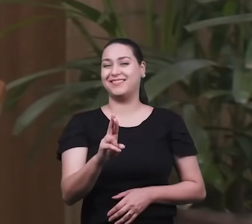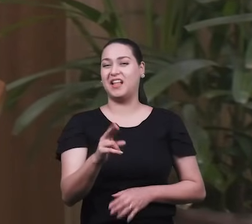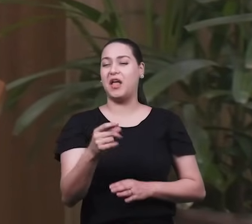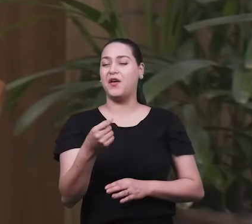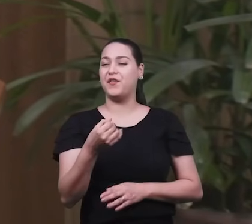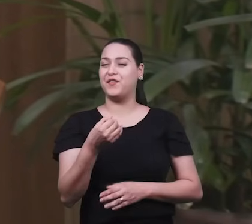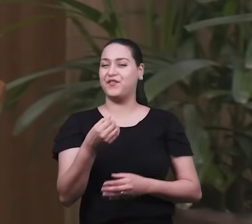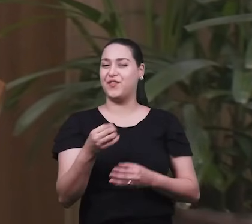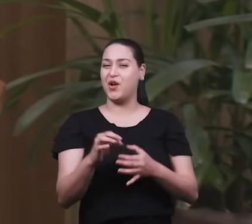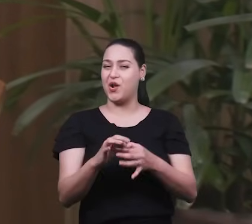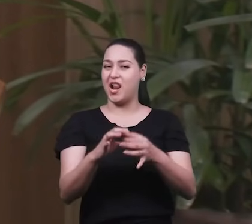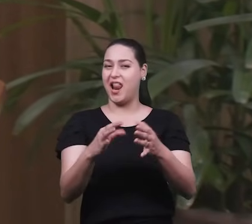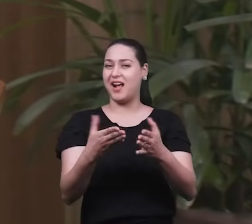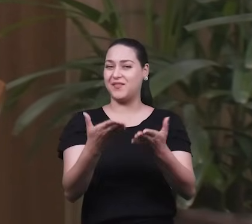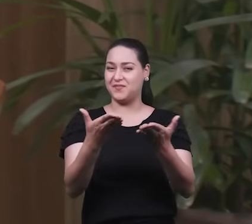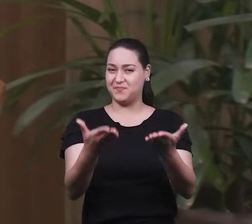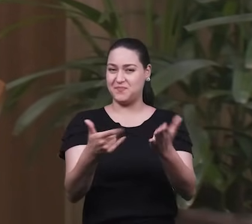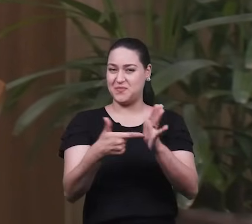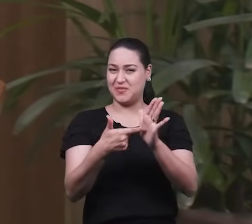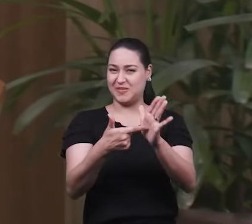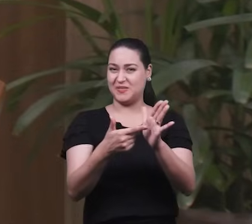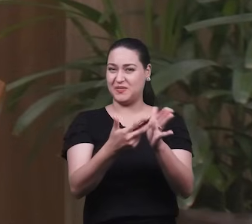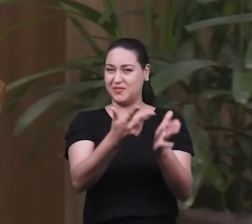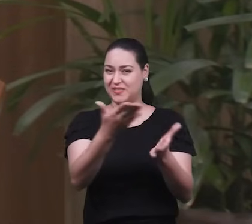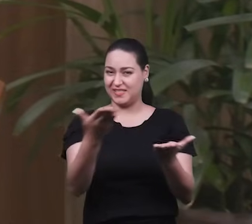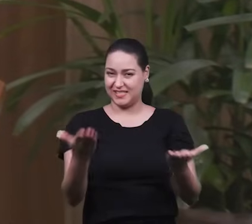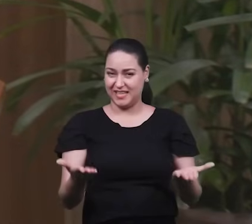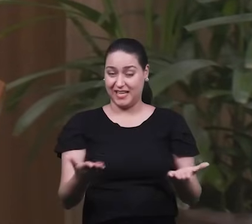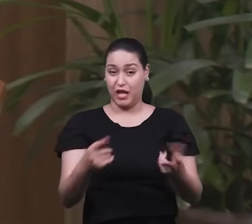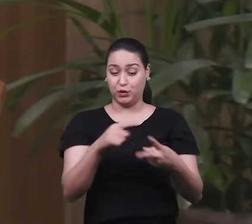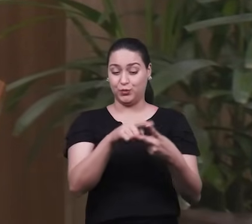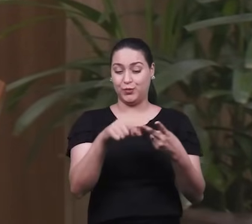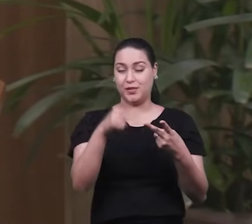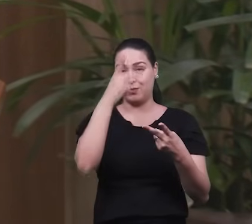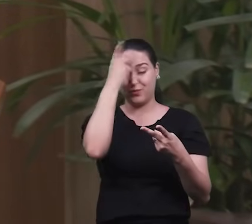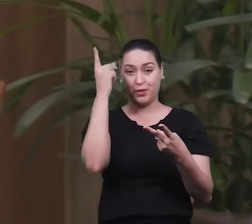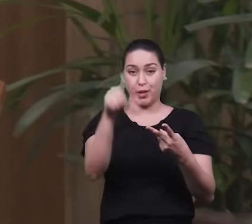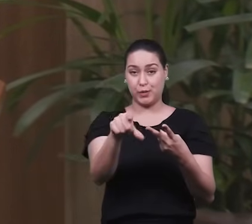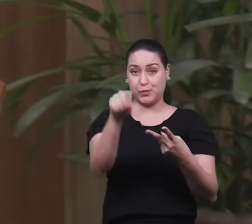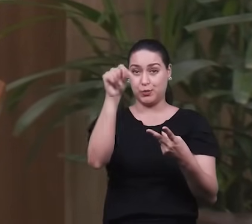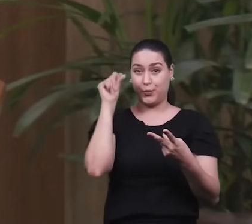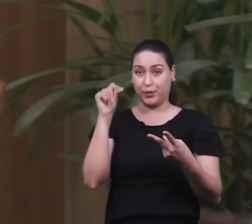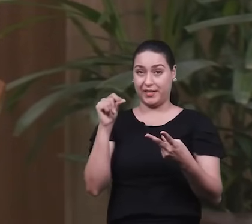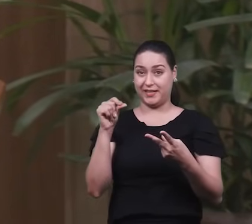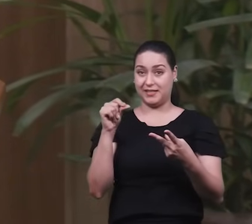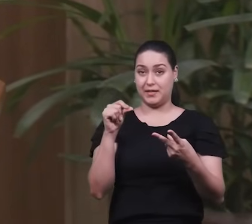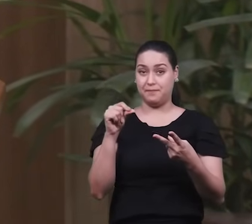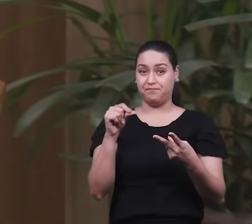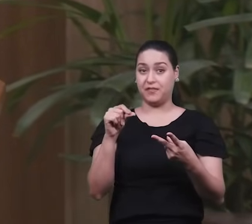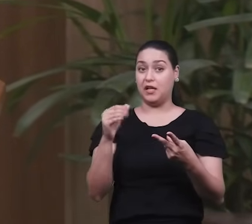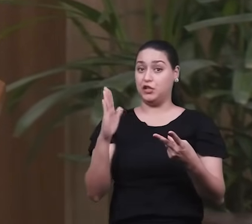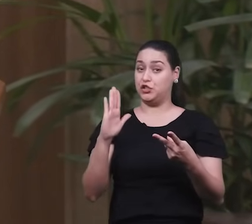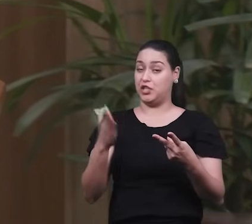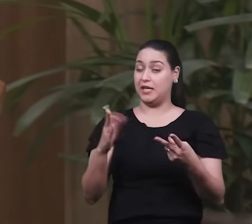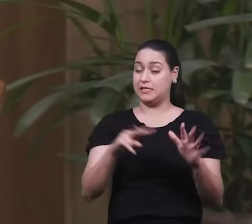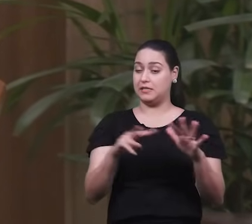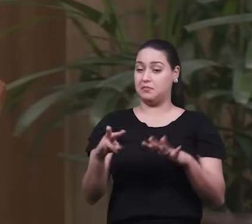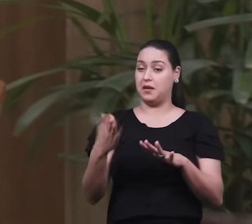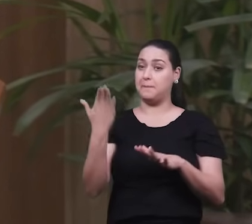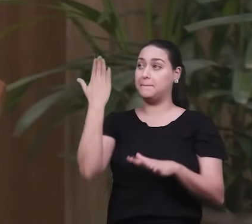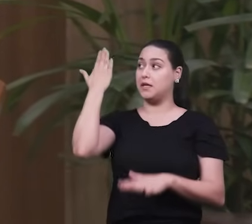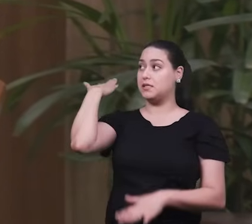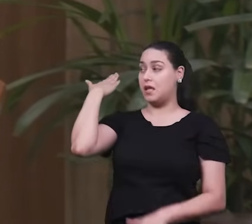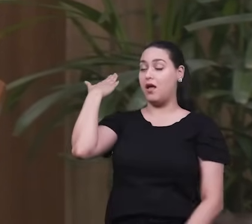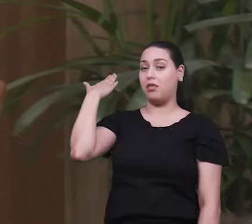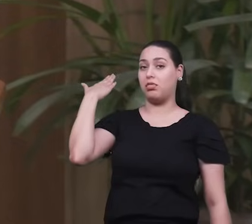que lhe vai ser proposta. Duas pessoas, nós sempre selecionamos a cada semana, que fizeram isto na